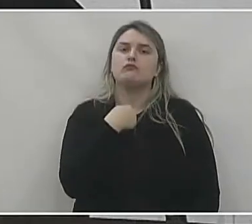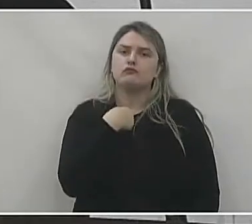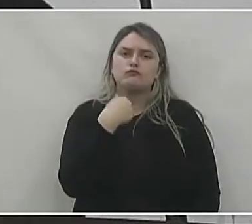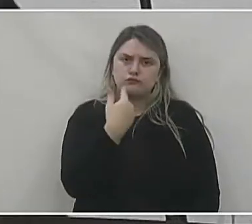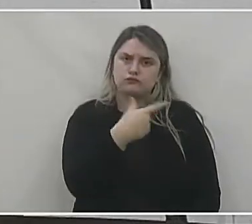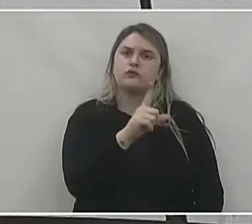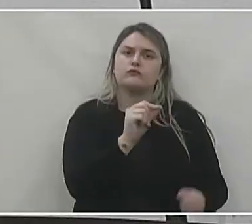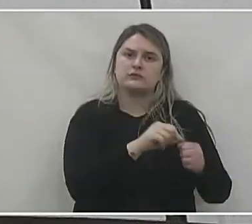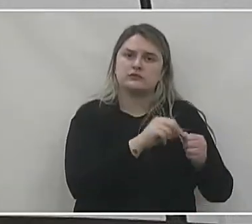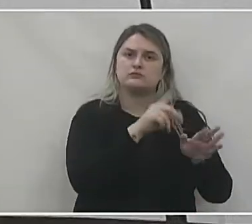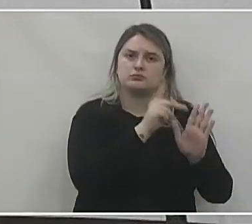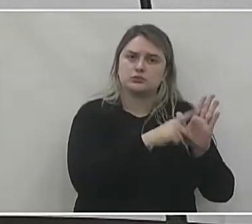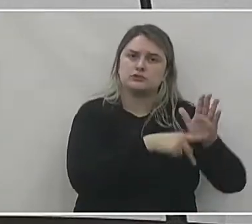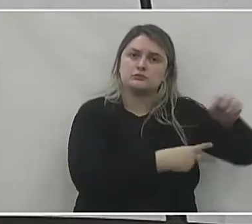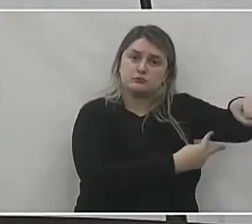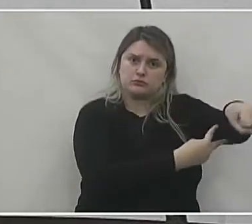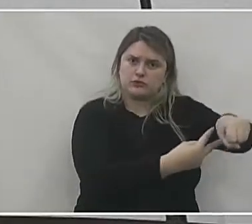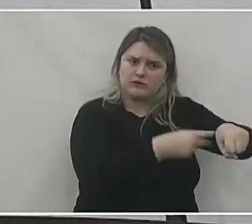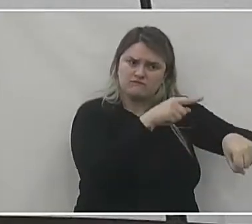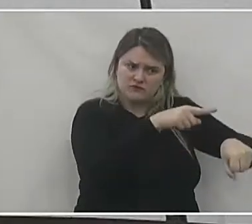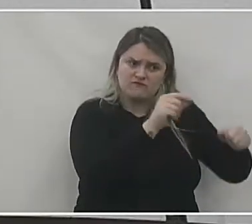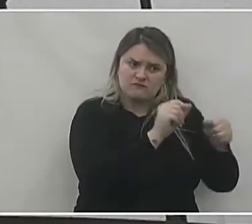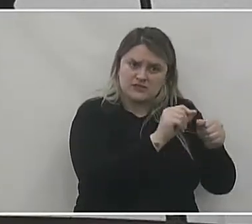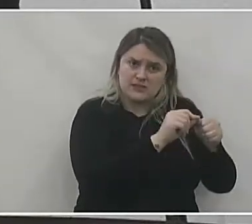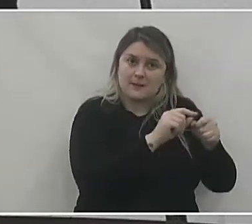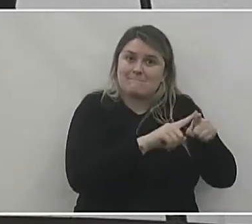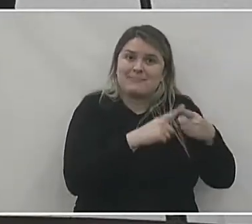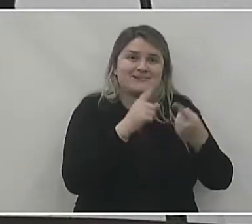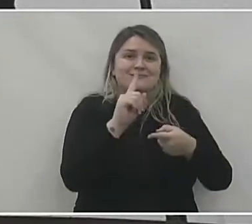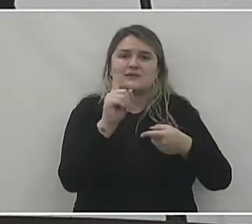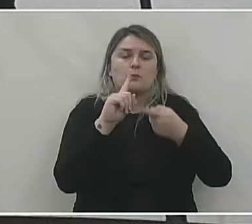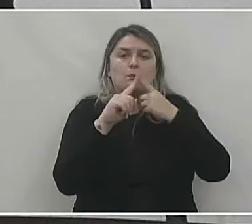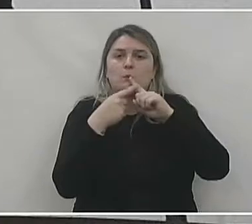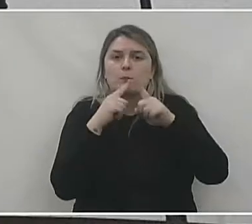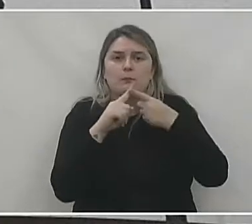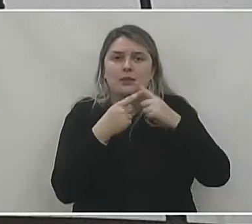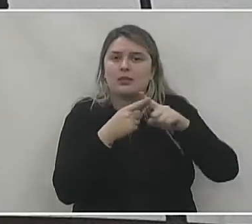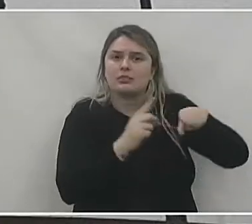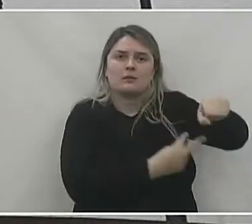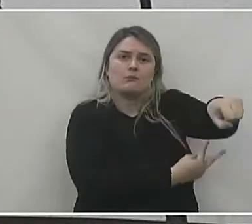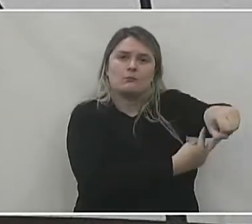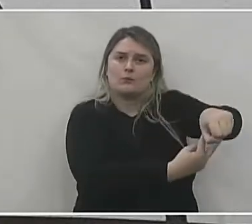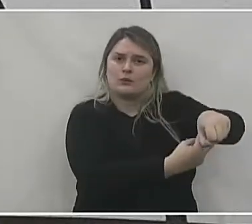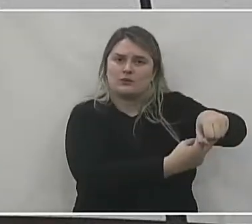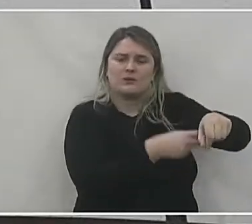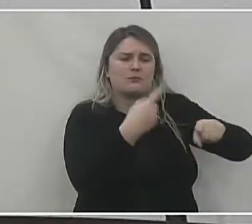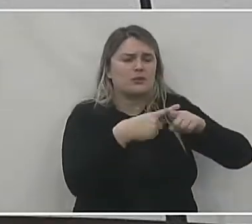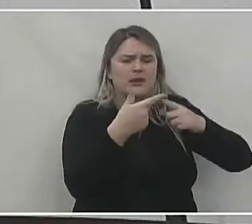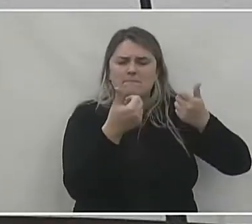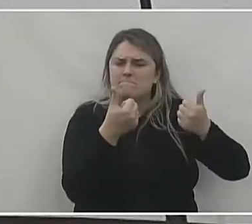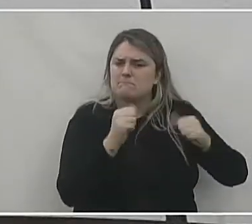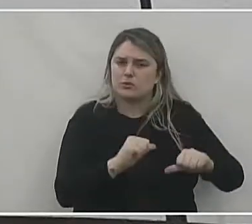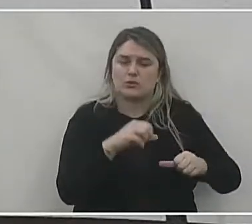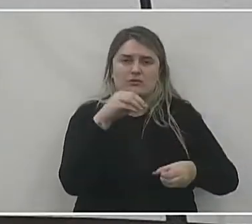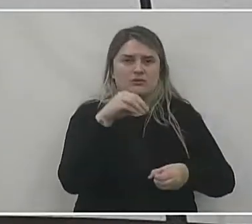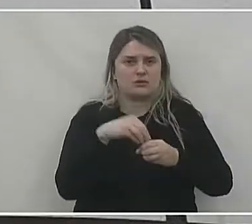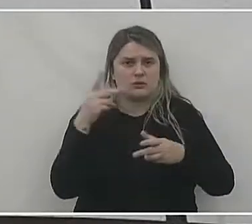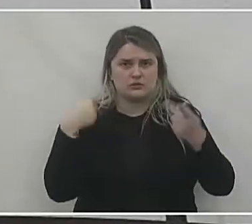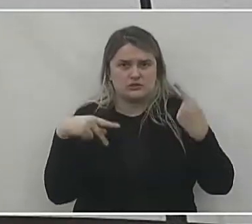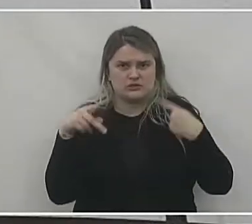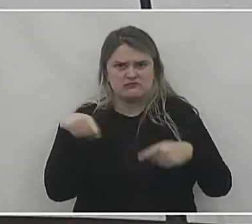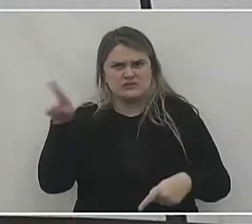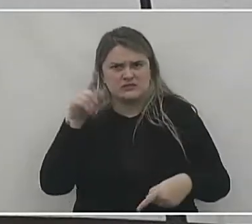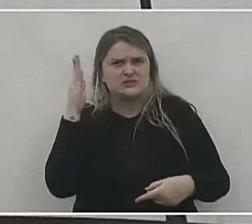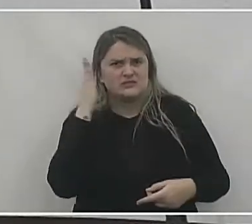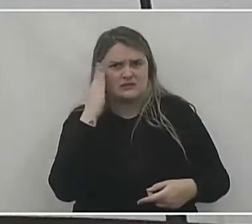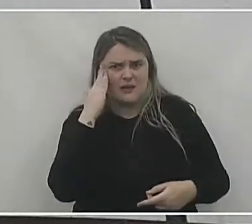Eu digo, olha, você faça o projeto da ponte, mas não prometa a ponte. Porque promessa, a pior coisa na política, e vocês são